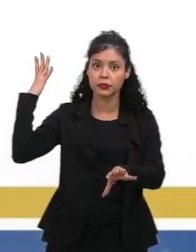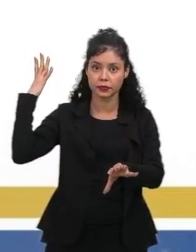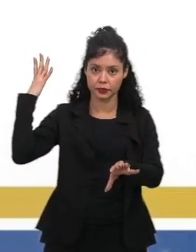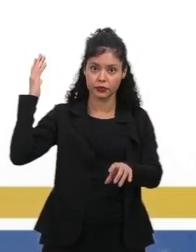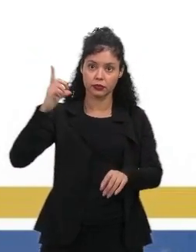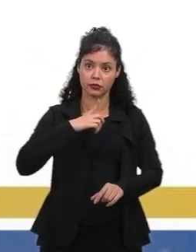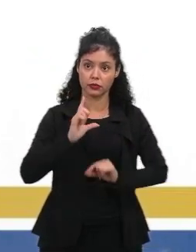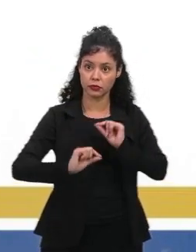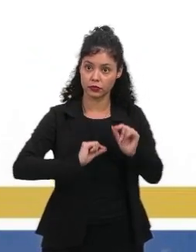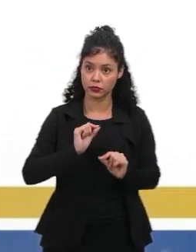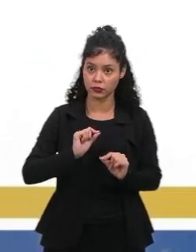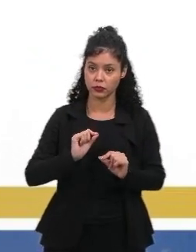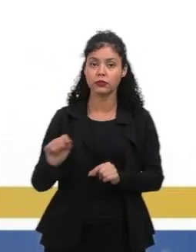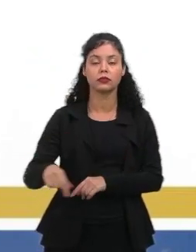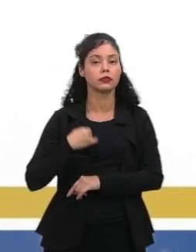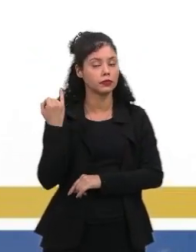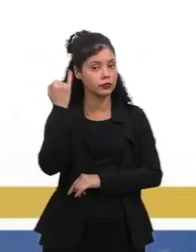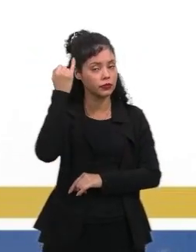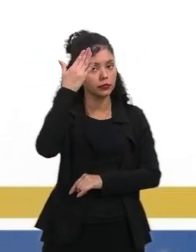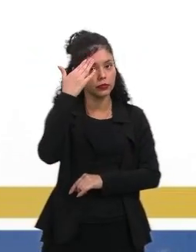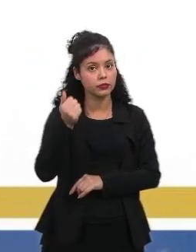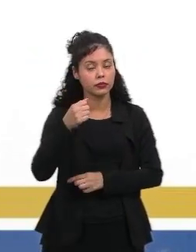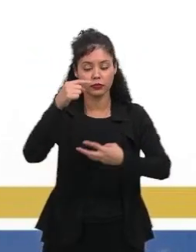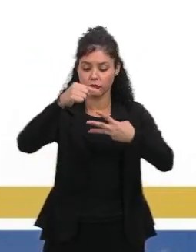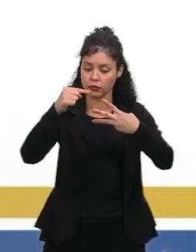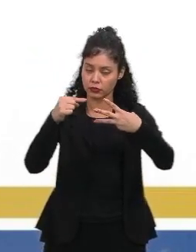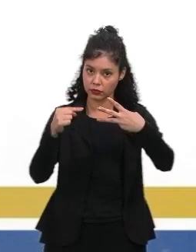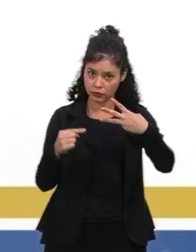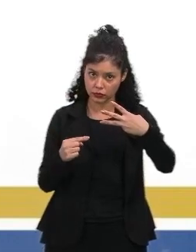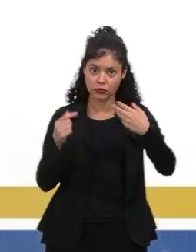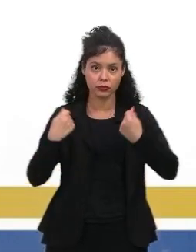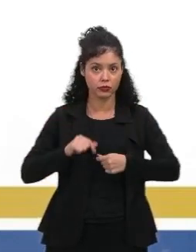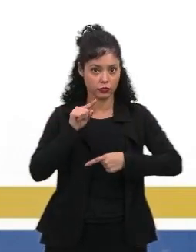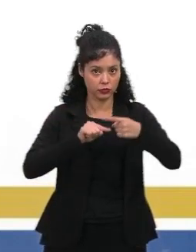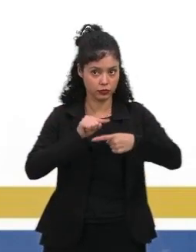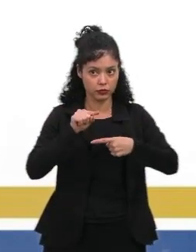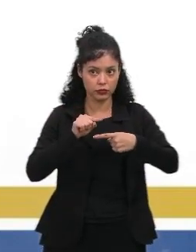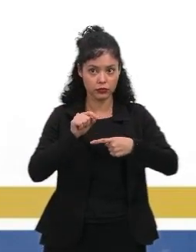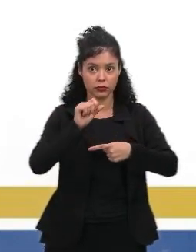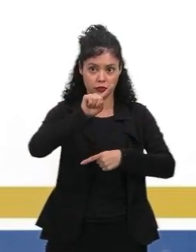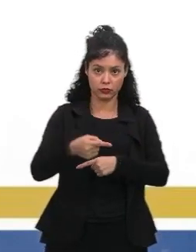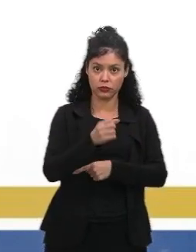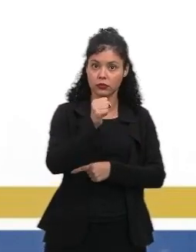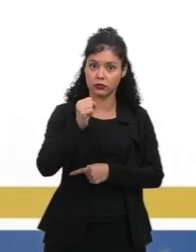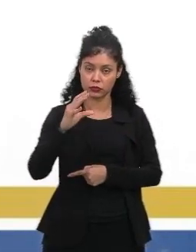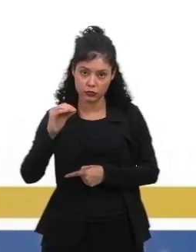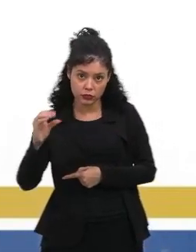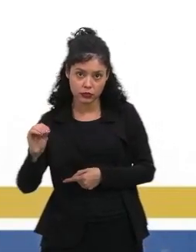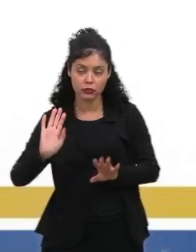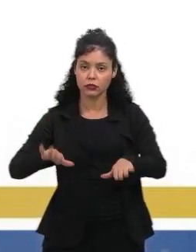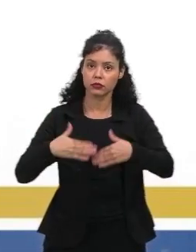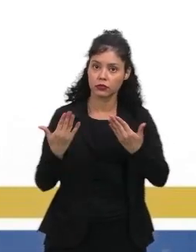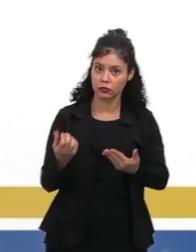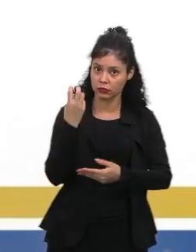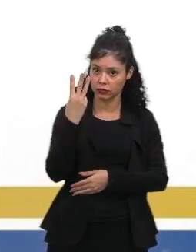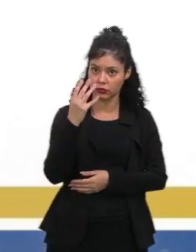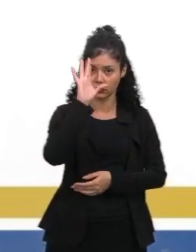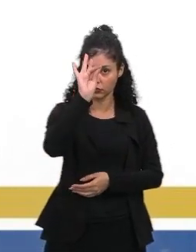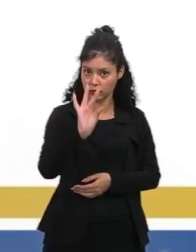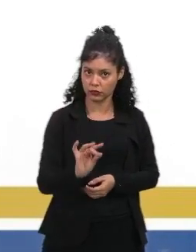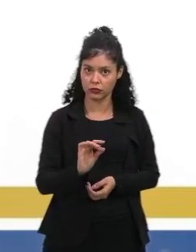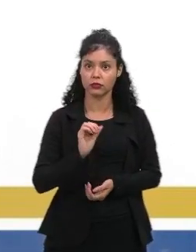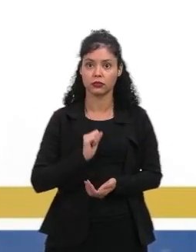que importante saber se são 3 parcelas, você vai ter que dividir 1.800 por 3 para saber qual vai ser o valor de cada